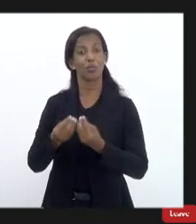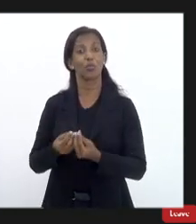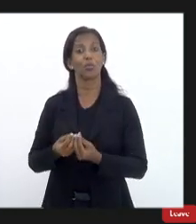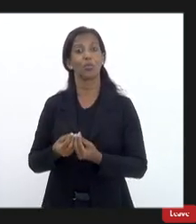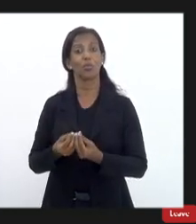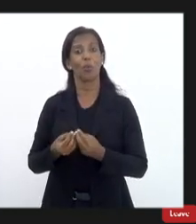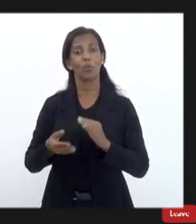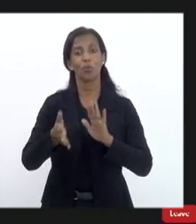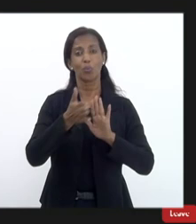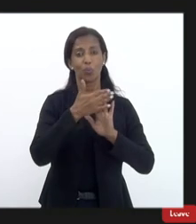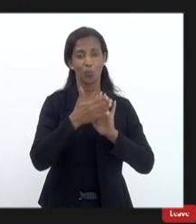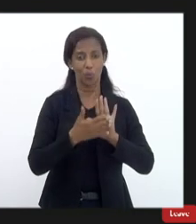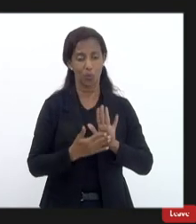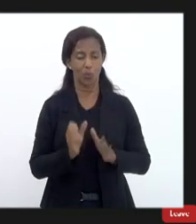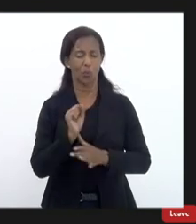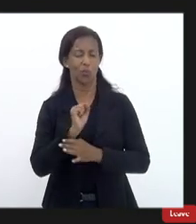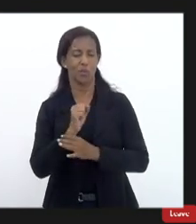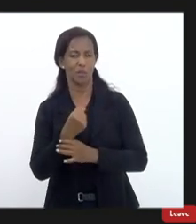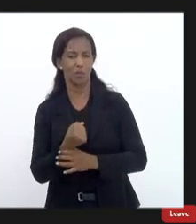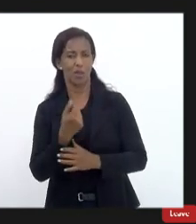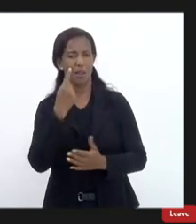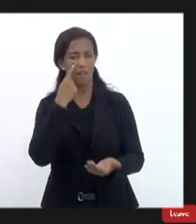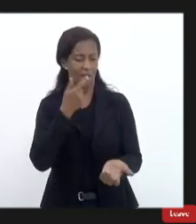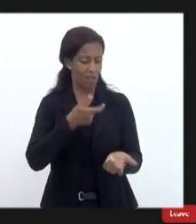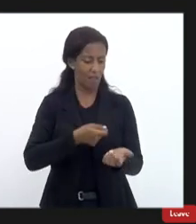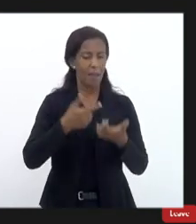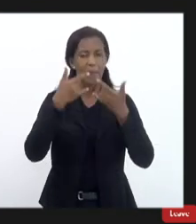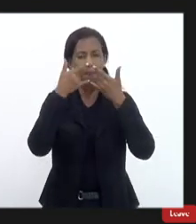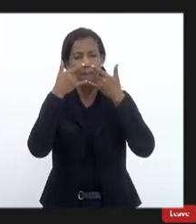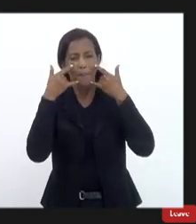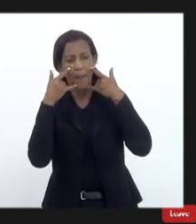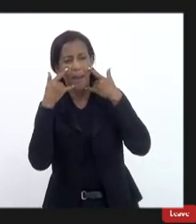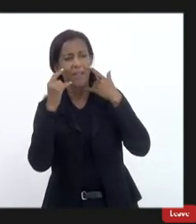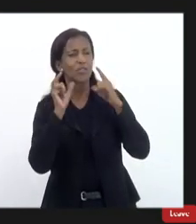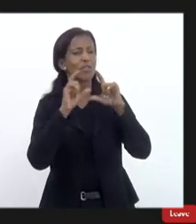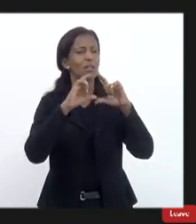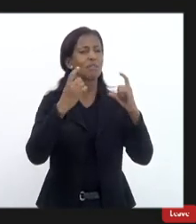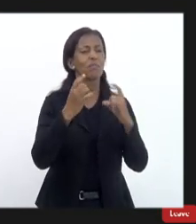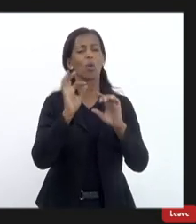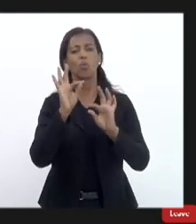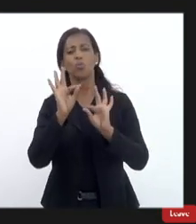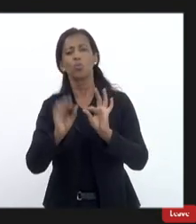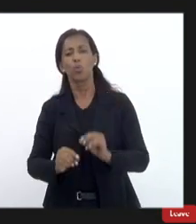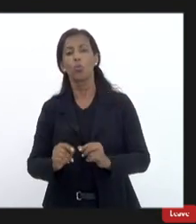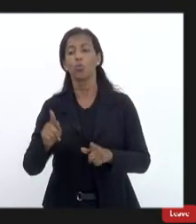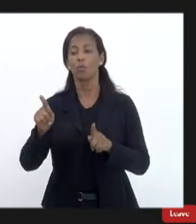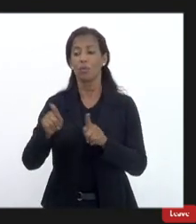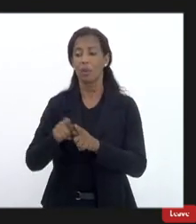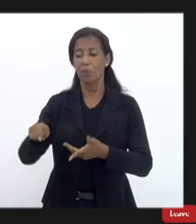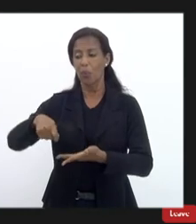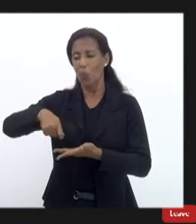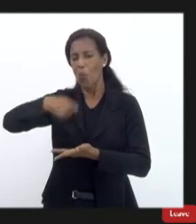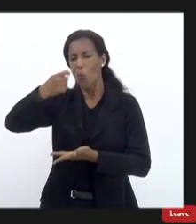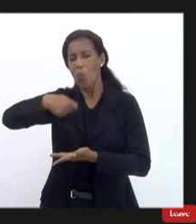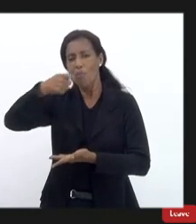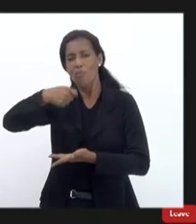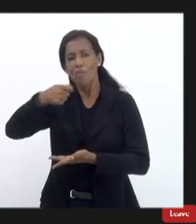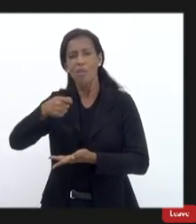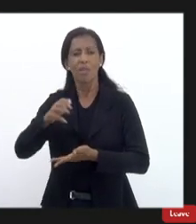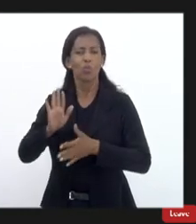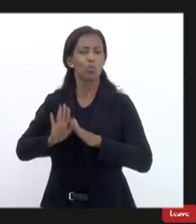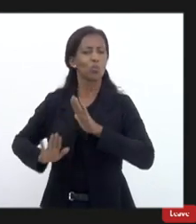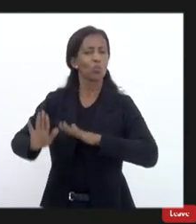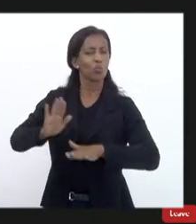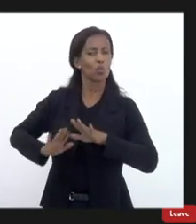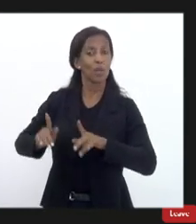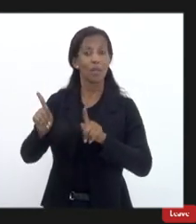o protocolo de segurança, verificar a máscara, verificar a temperatura, o pessoal da merenda, que também tem que ter todo o cuidado, e principalmente